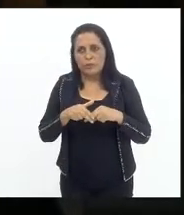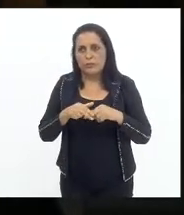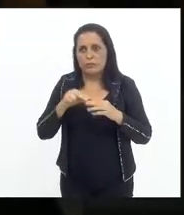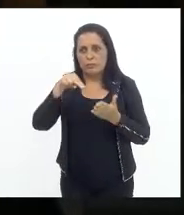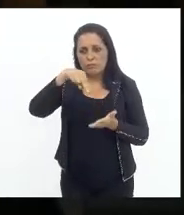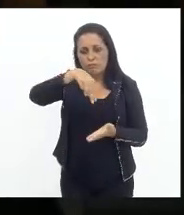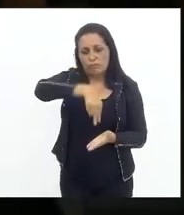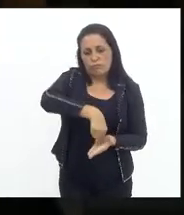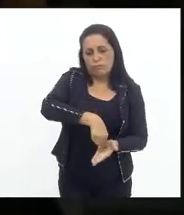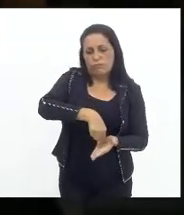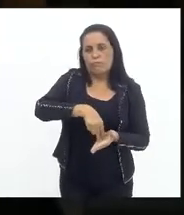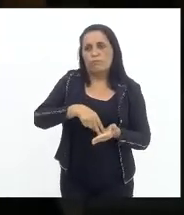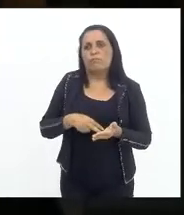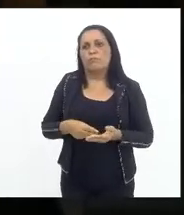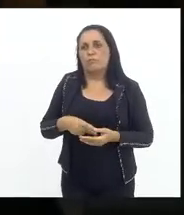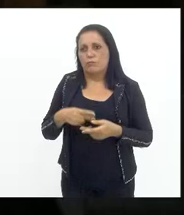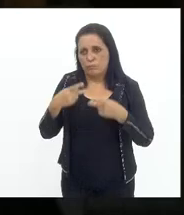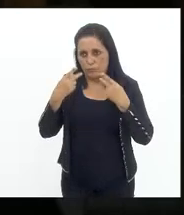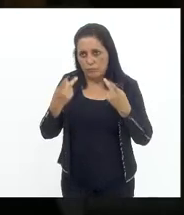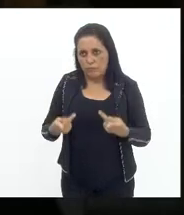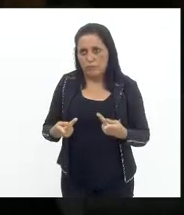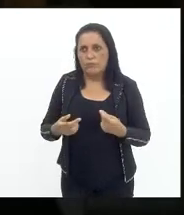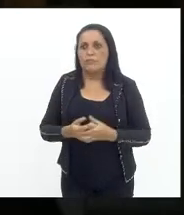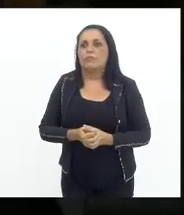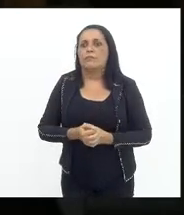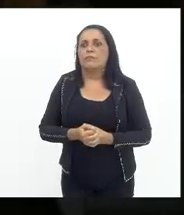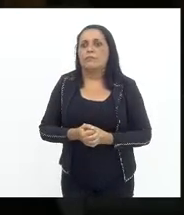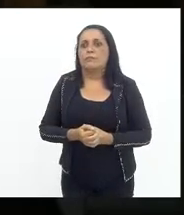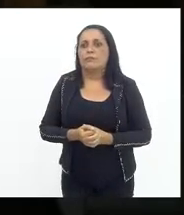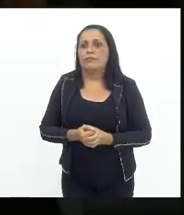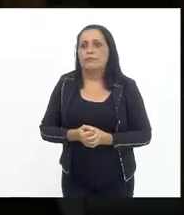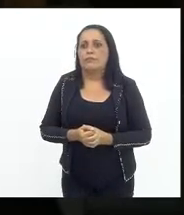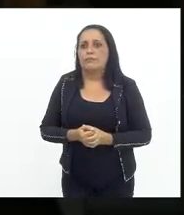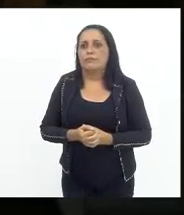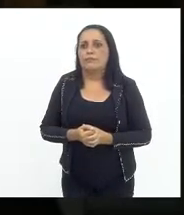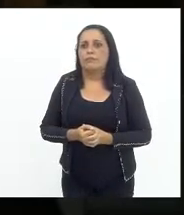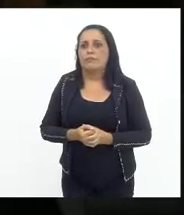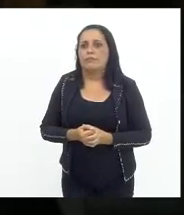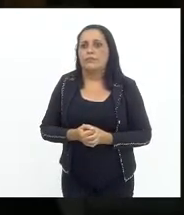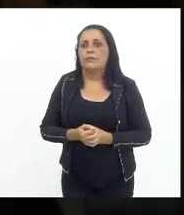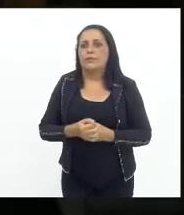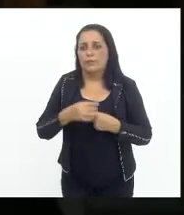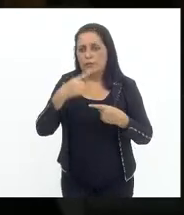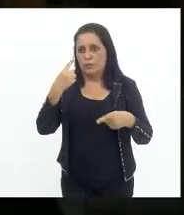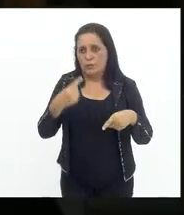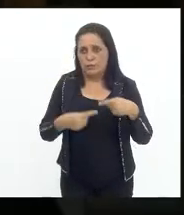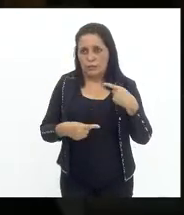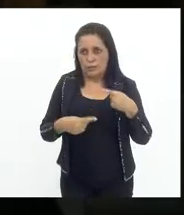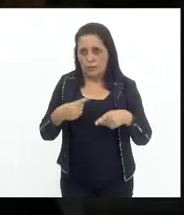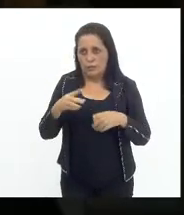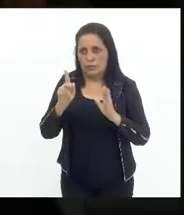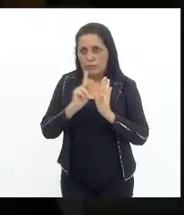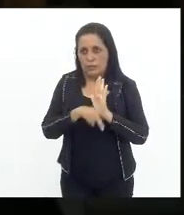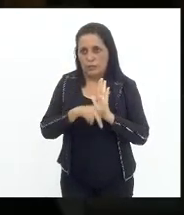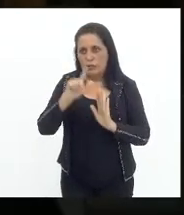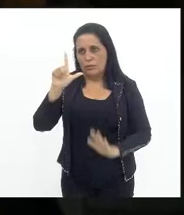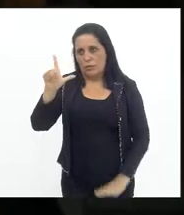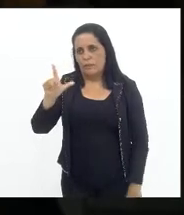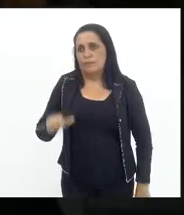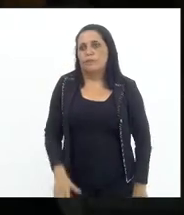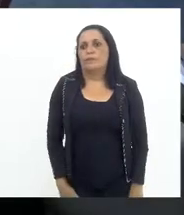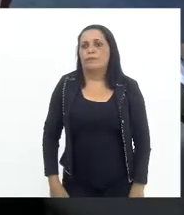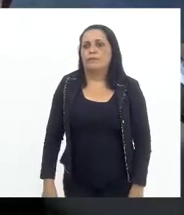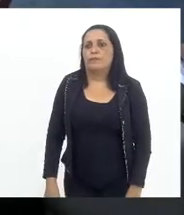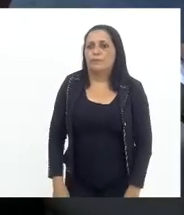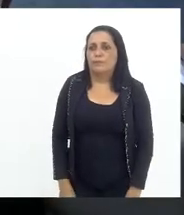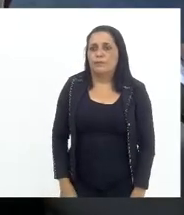púlpito para encaminhar a discussão do presente projeto de lei. Muito obrigado, senhor